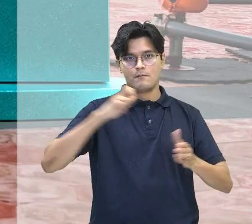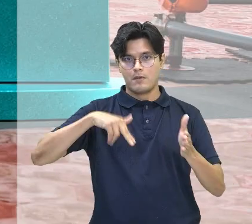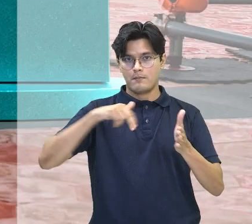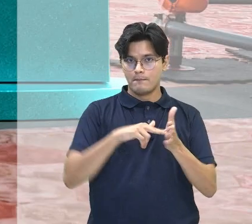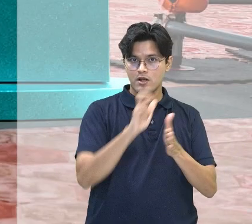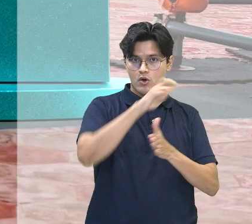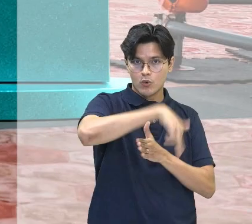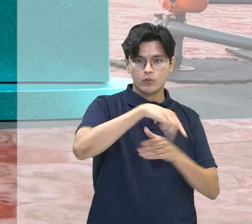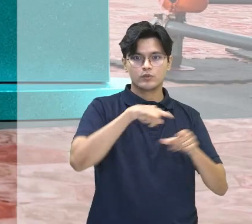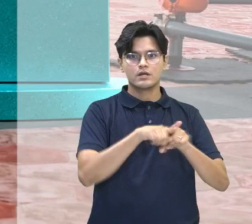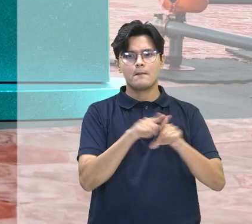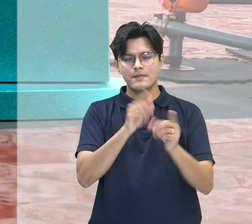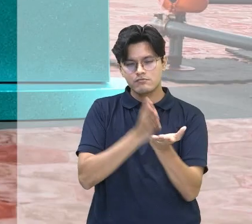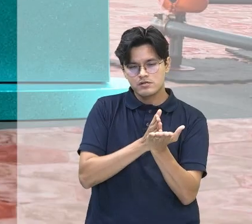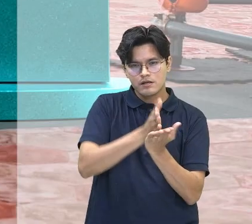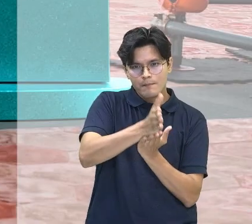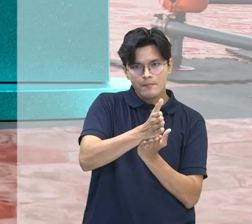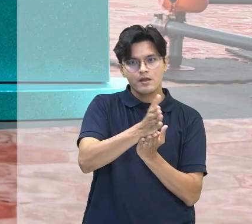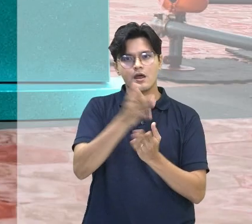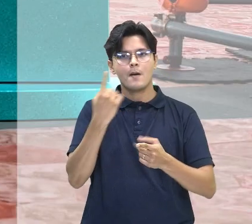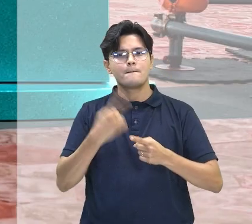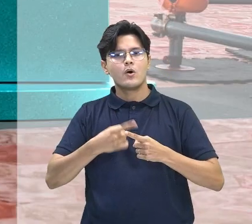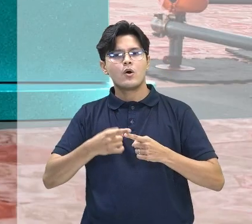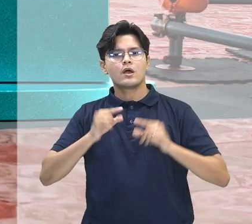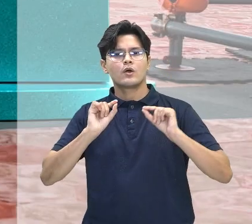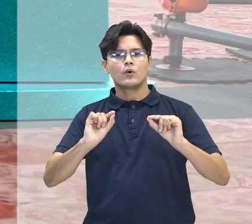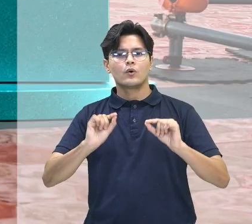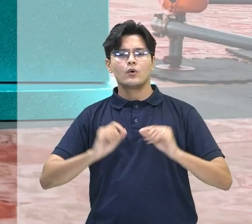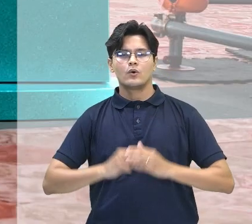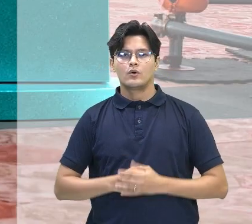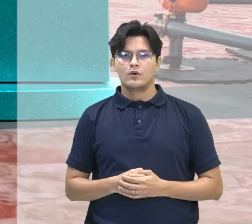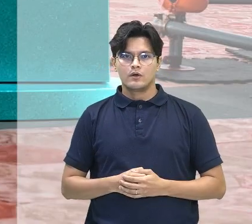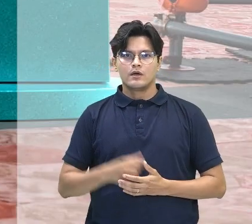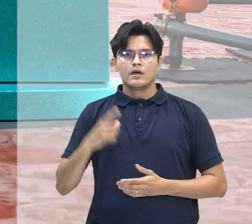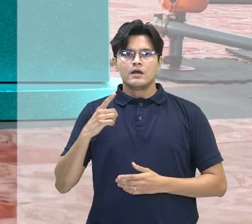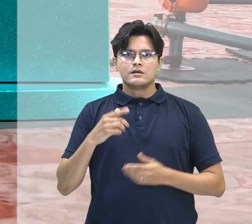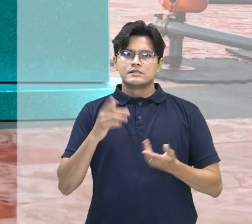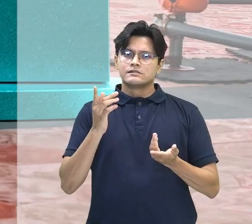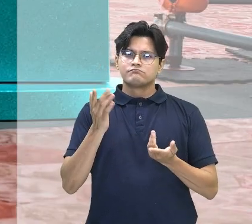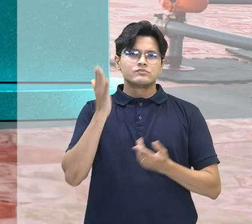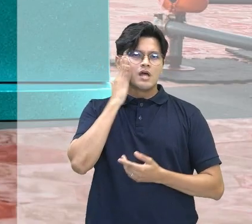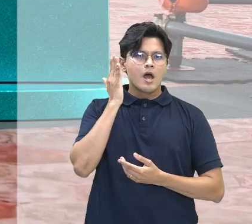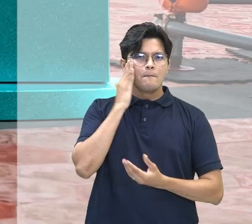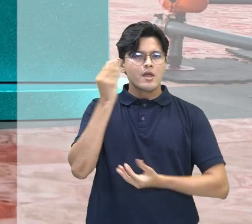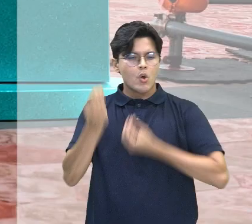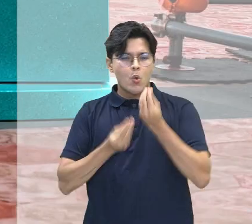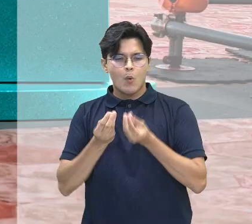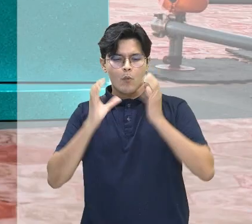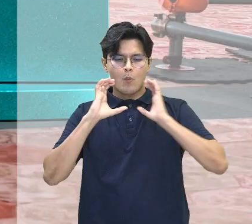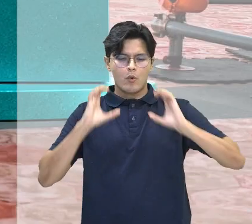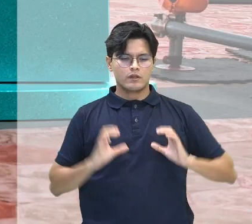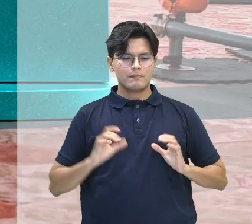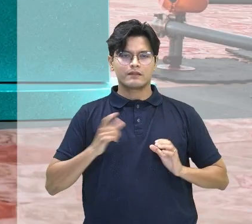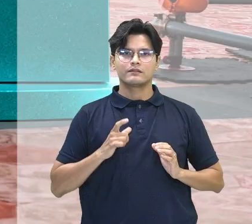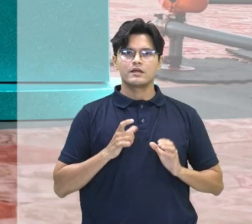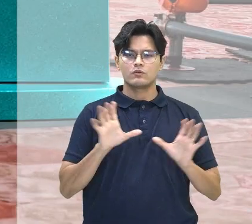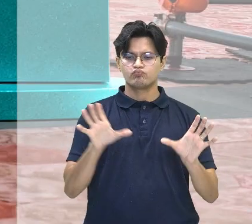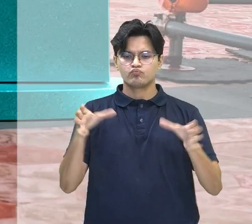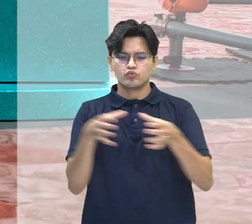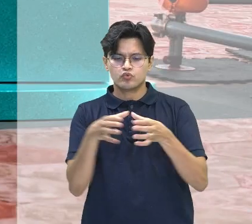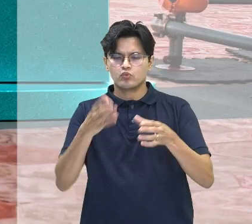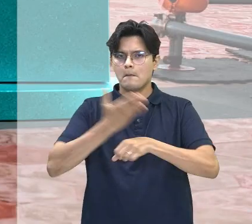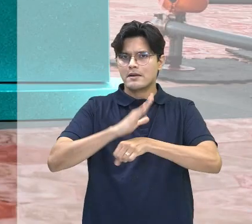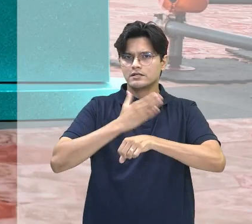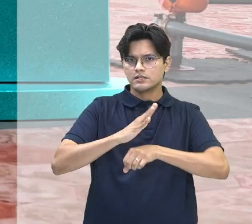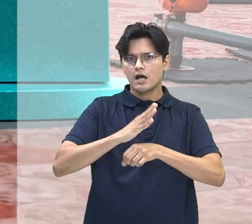A disciplina também no que diz respeito aos seus colegas, né, que estão praticando, porque geralmente é uma prática que é feita também